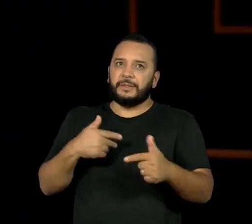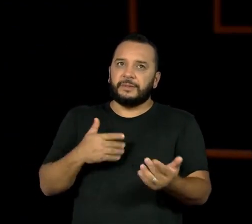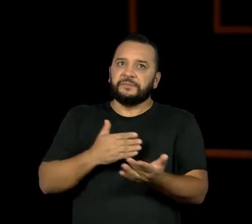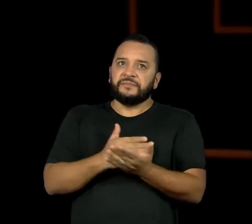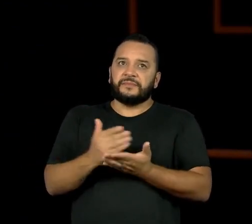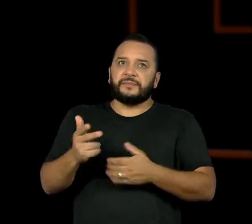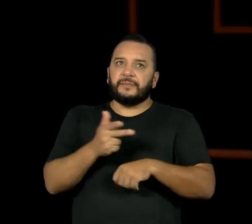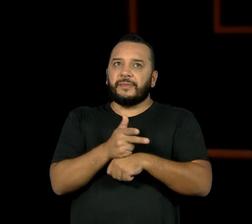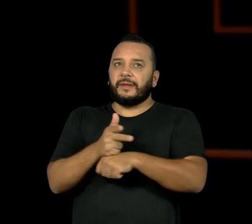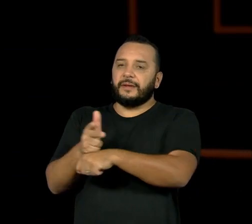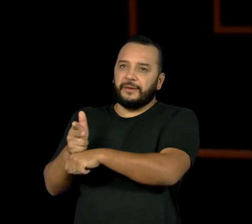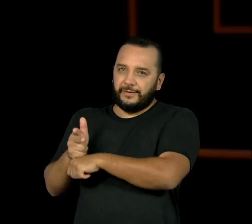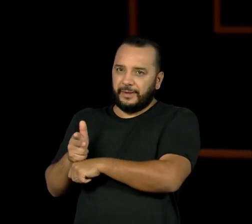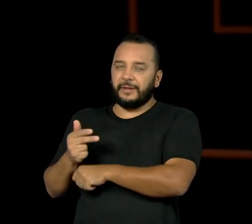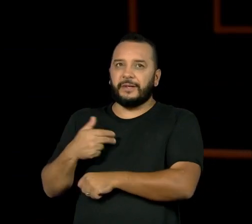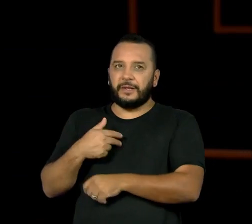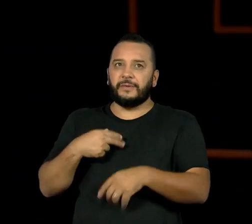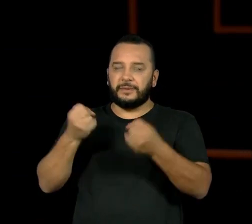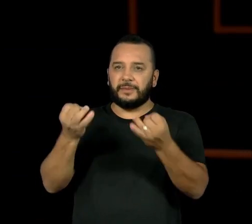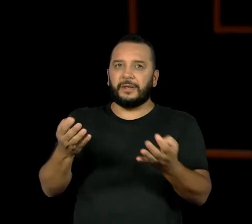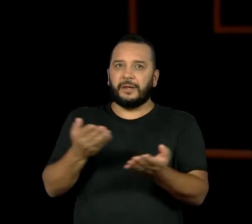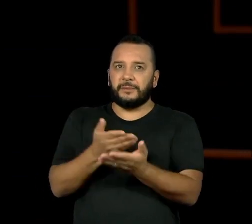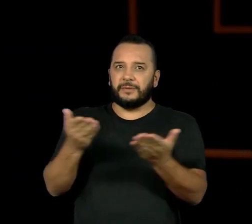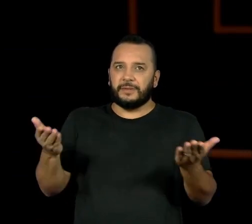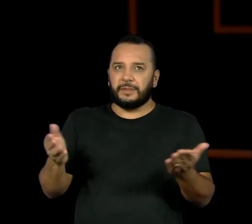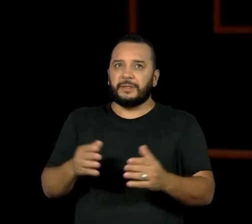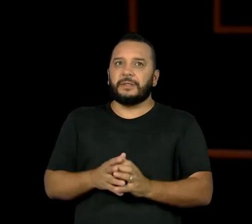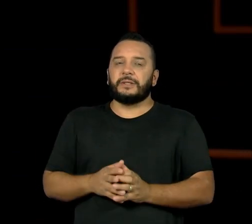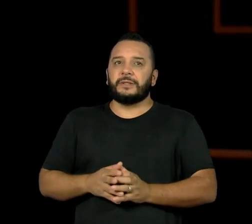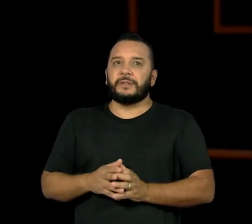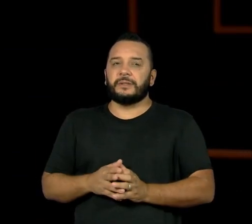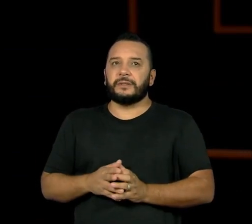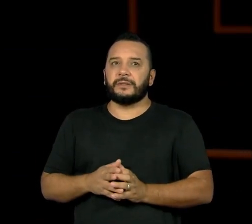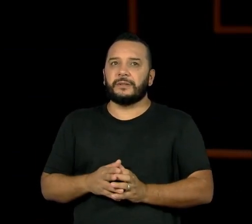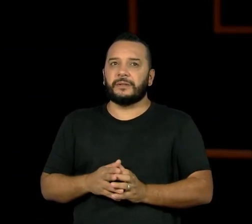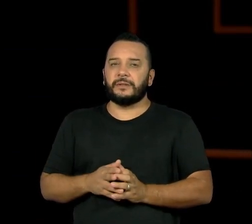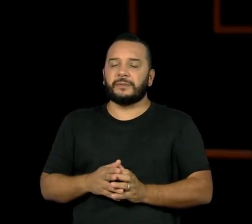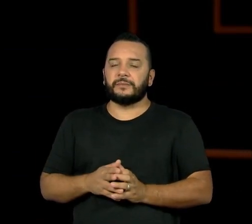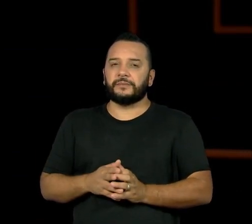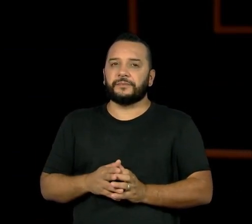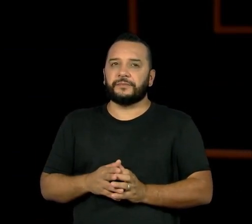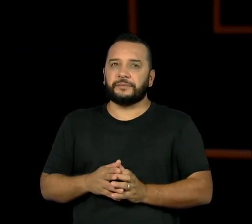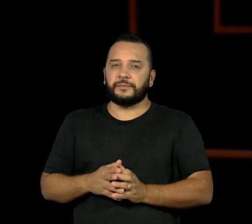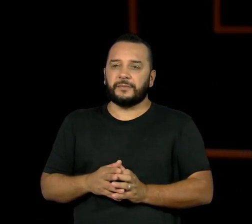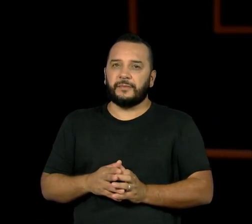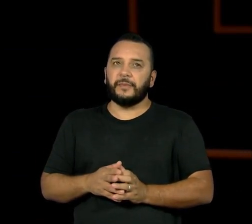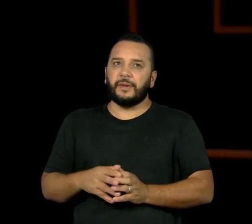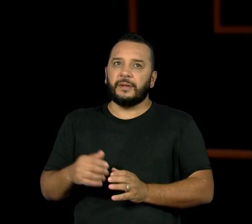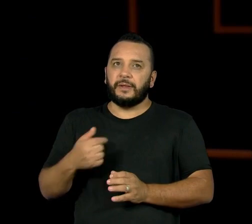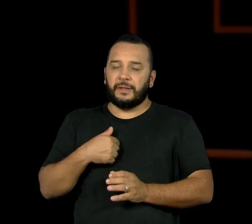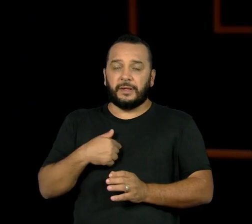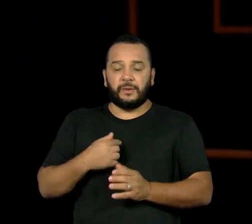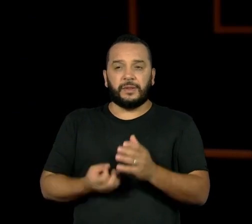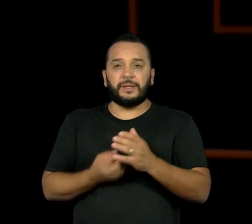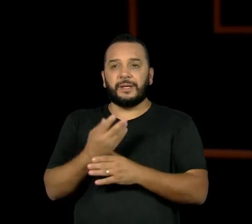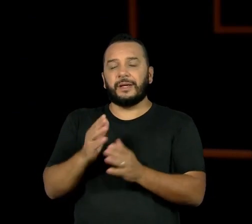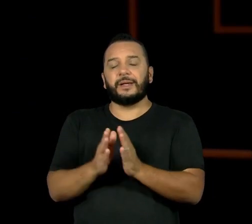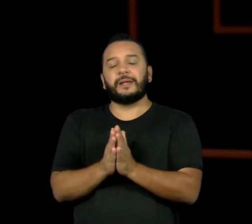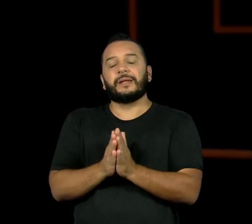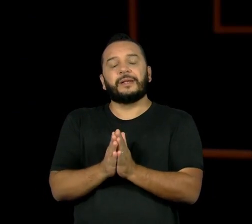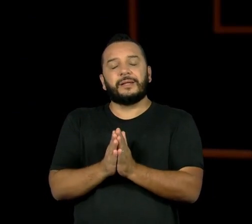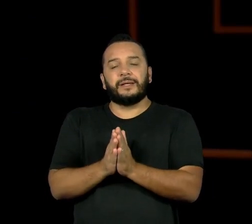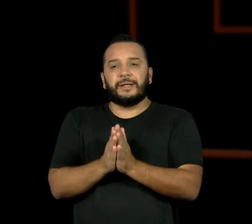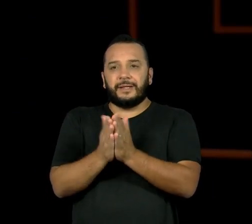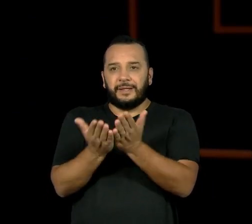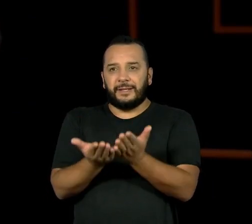gravar, e eu vou contar para vocês aqui, eu fiz o Apocalipse, o livro, na minha